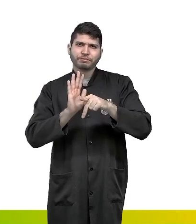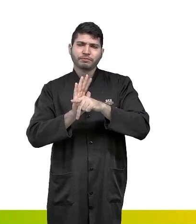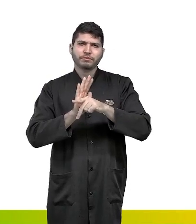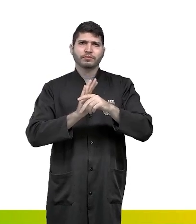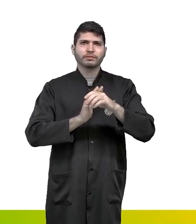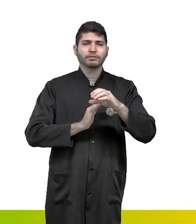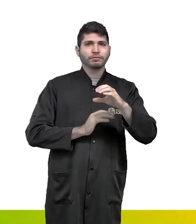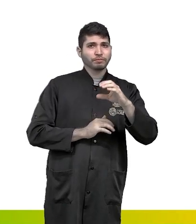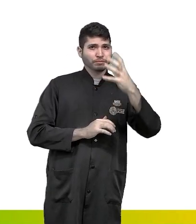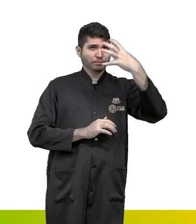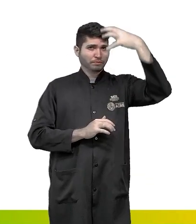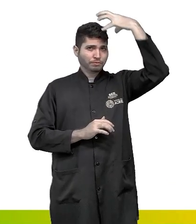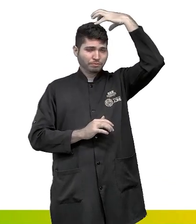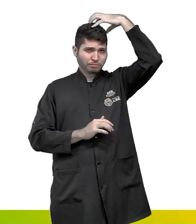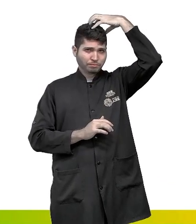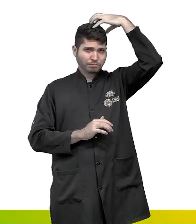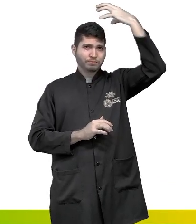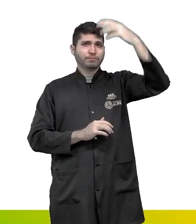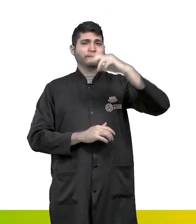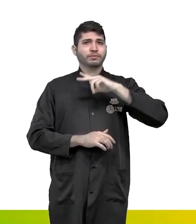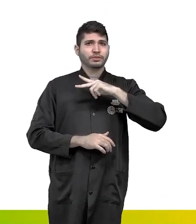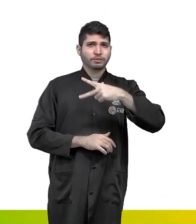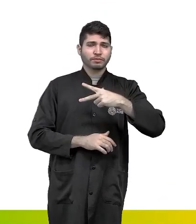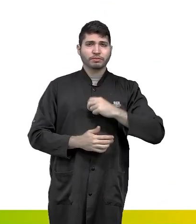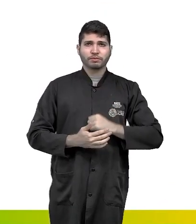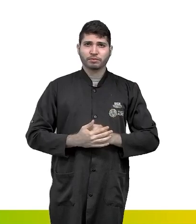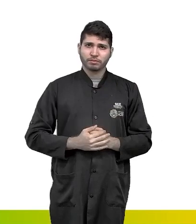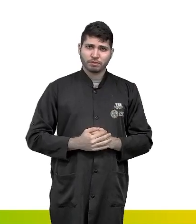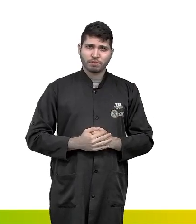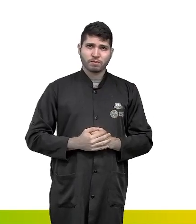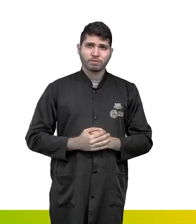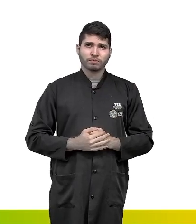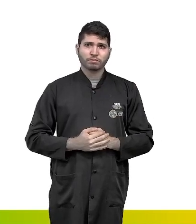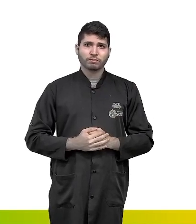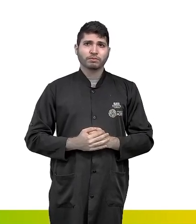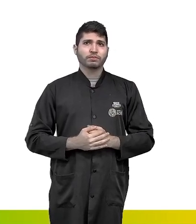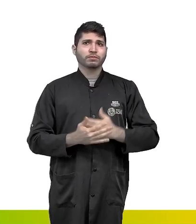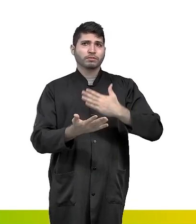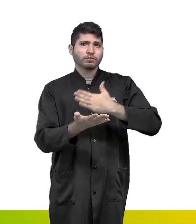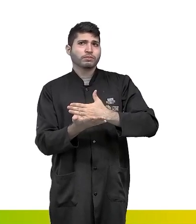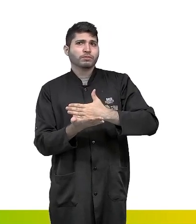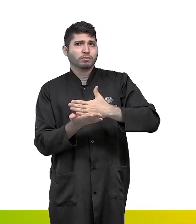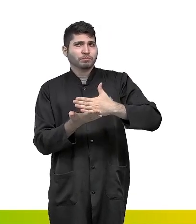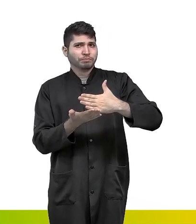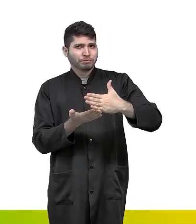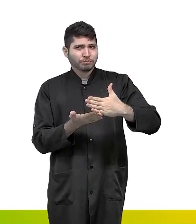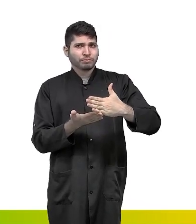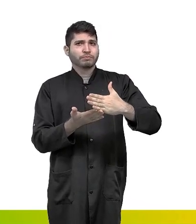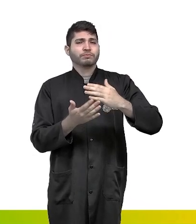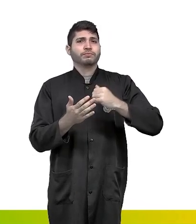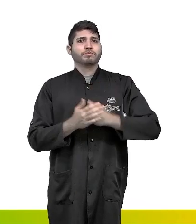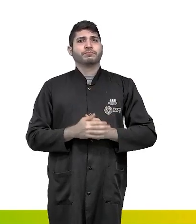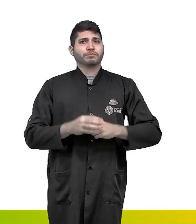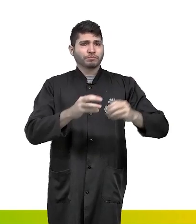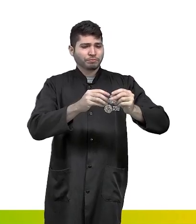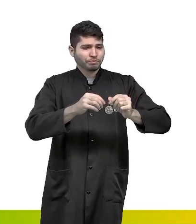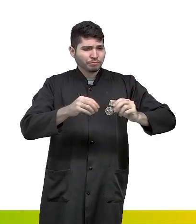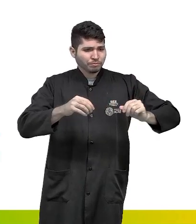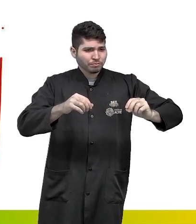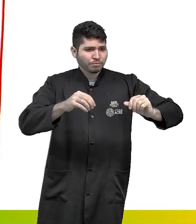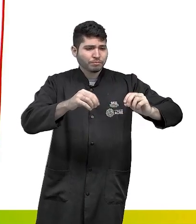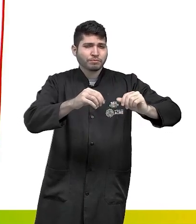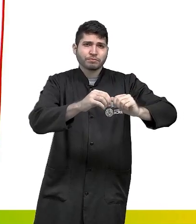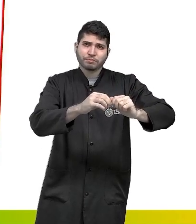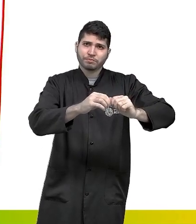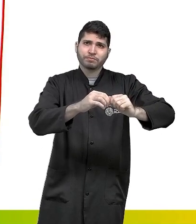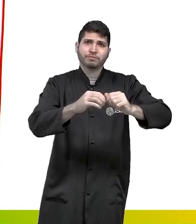coroa portuguesa e a sua partilha se deu inicialmente por meio das capitanias hereditárias, que é esse